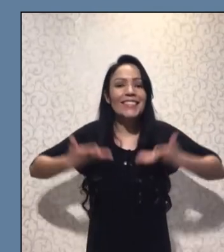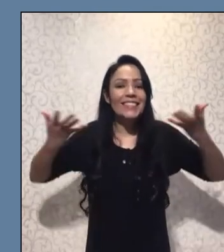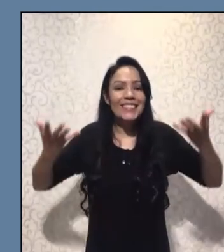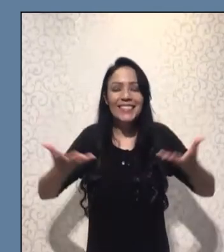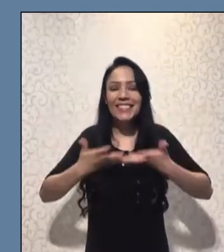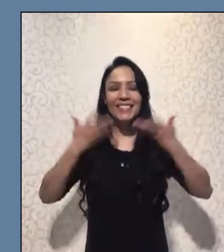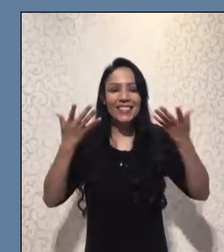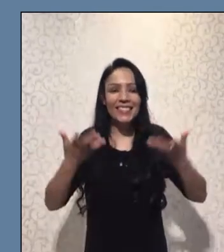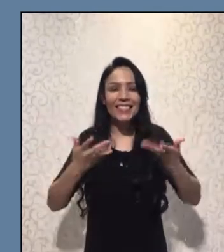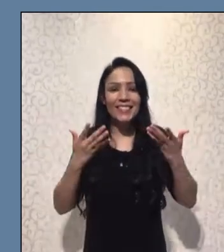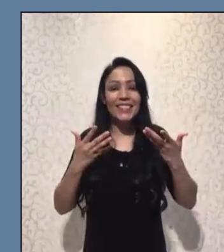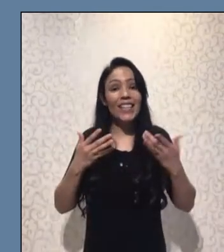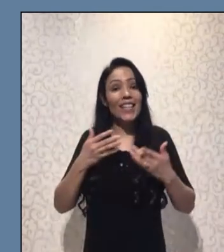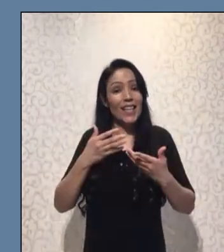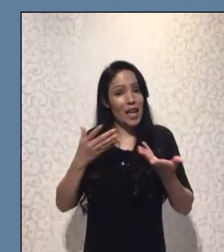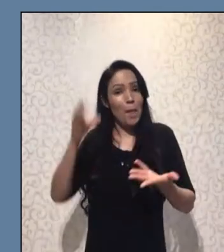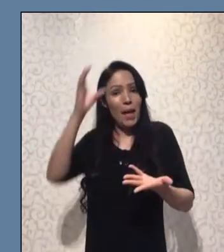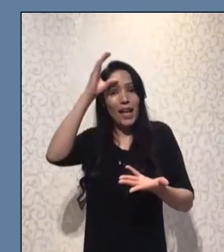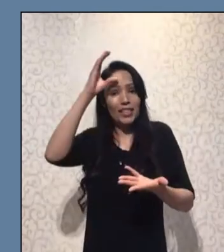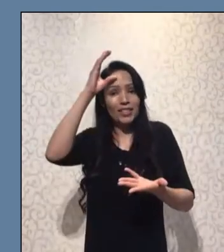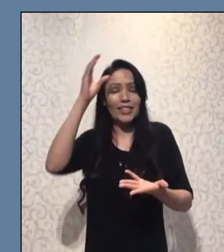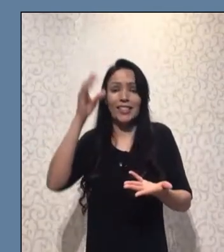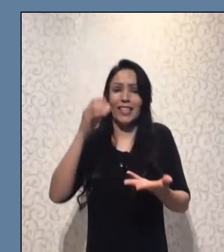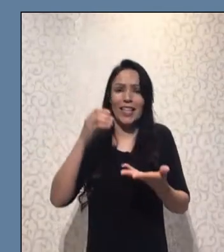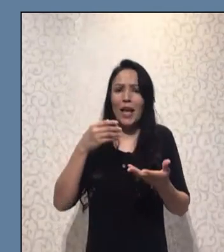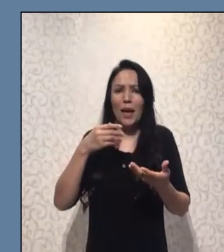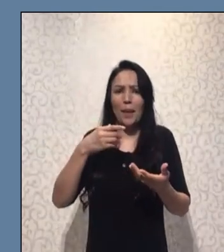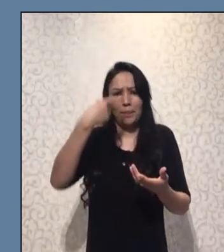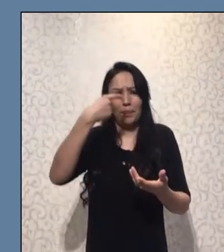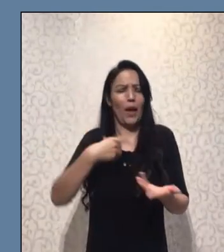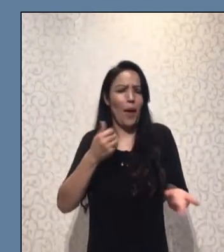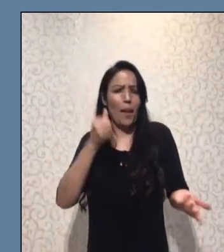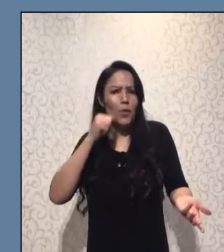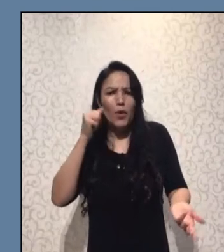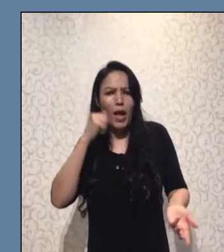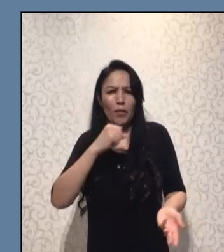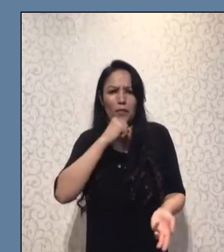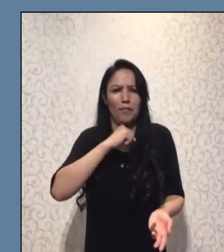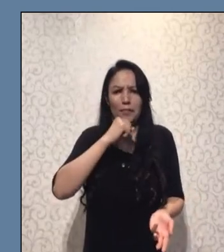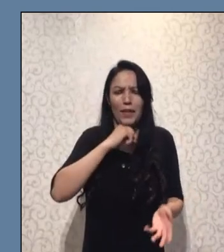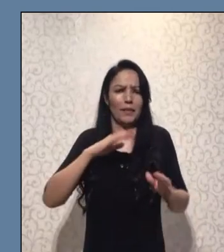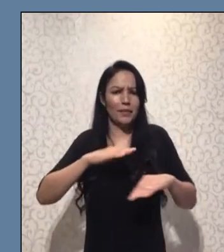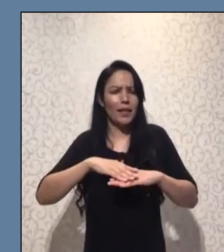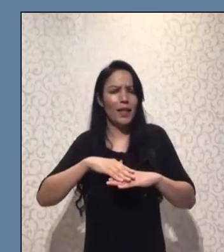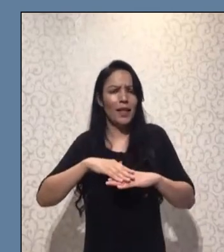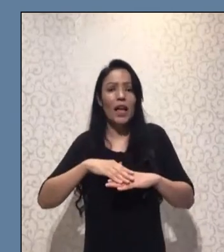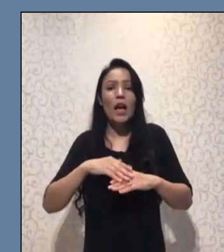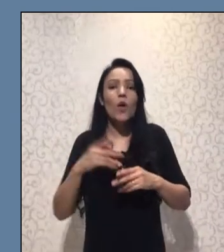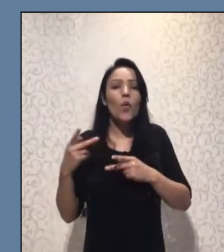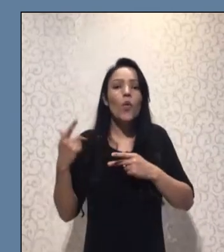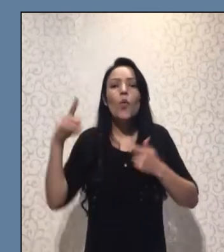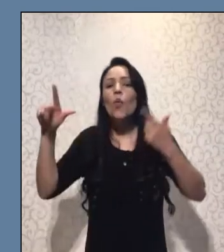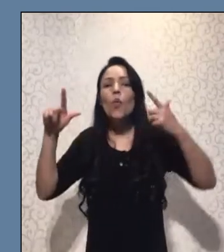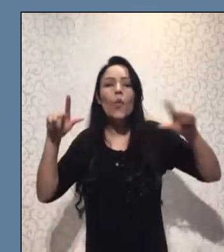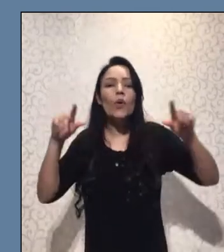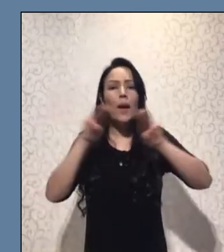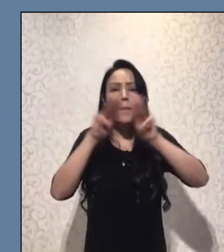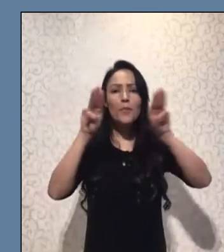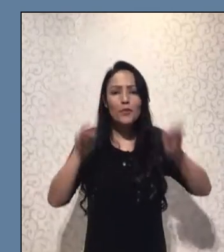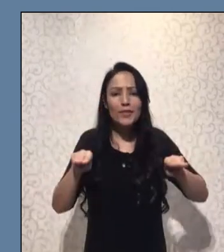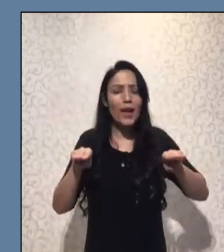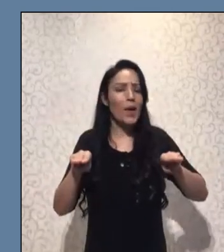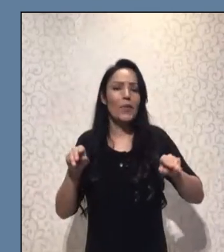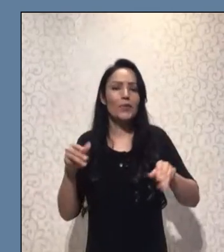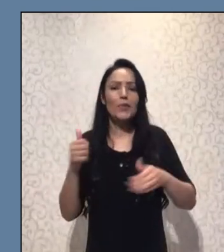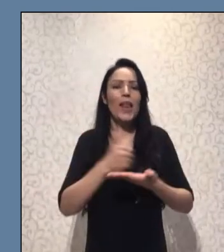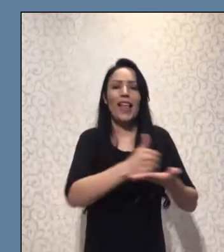senhora, enfim, normal, classe média e tal, não me levou em nenhum outro museu, mas ela me levou no museu